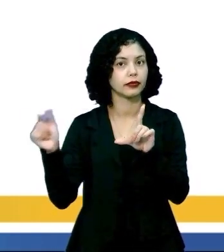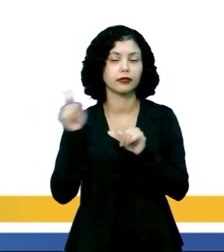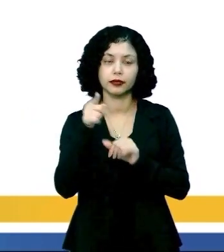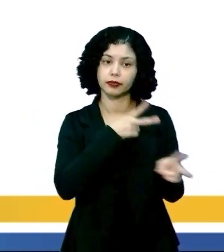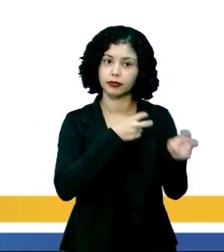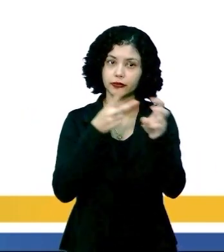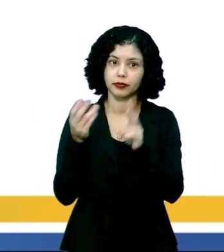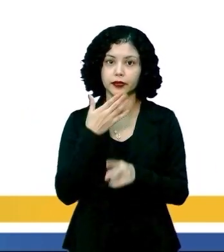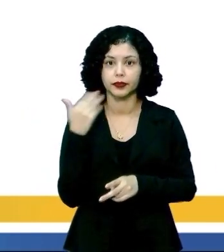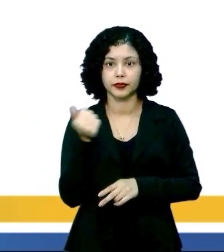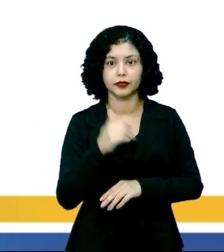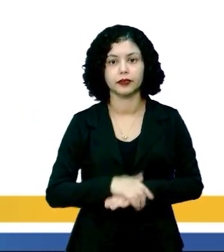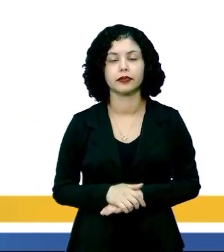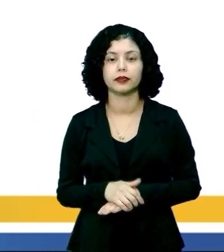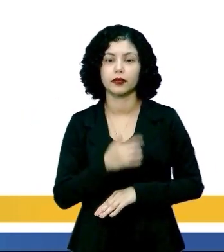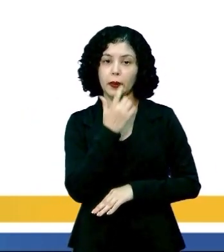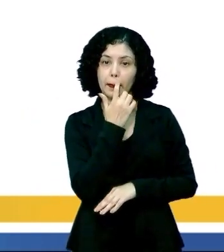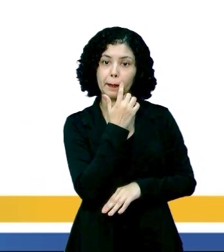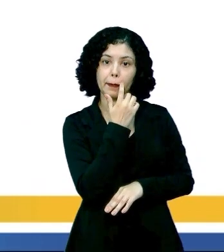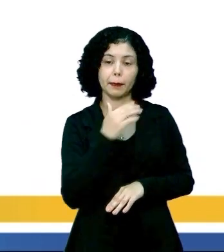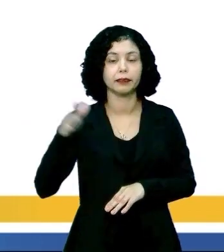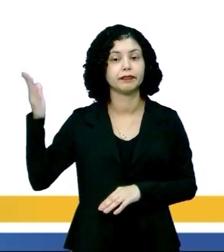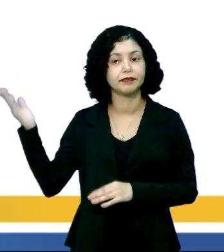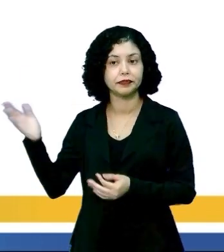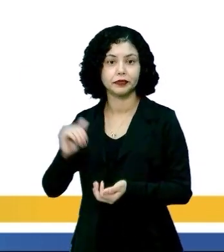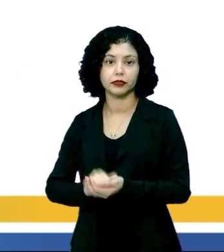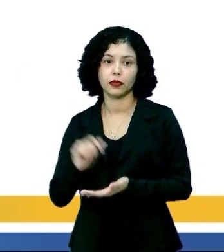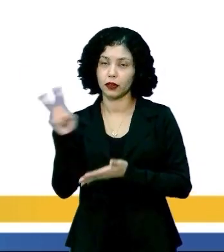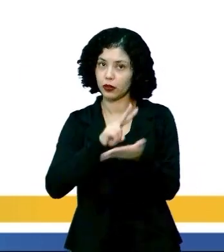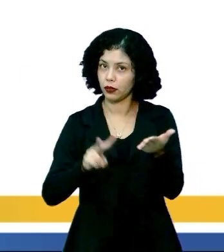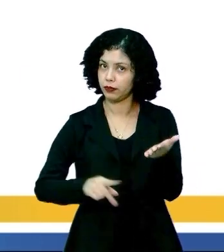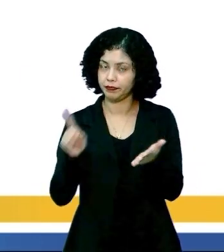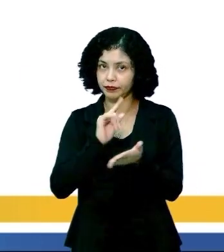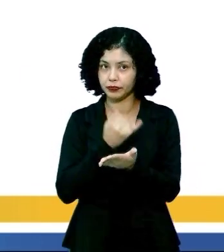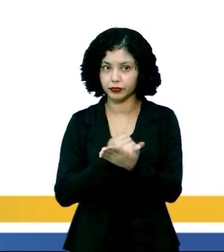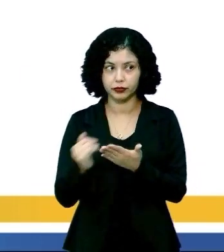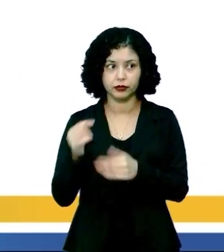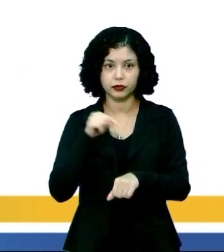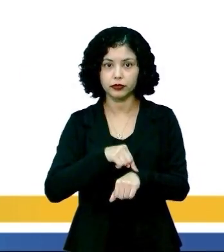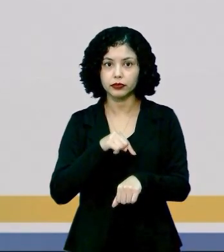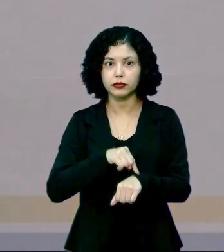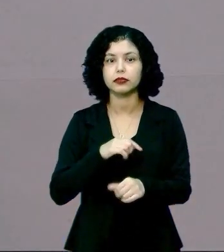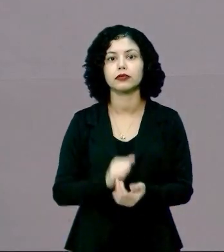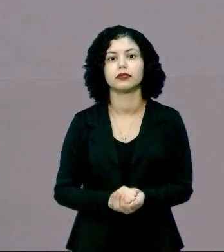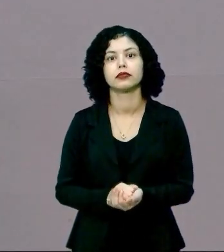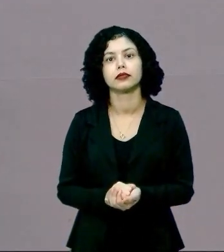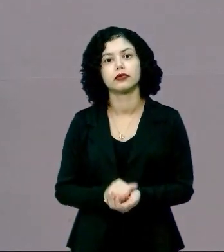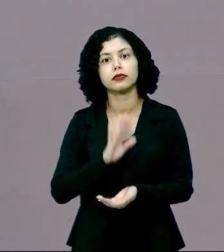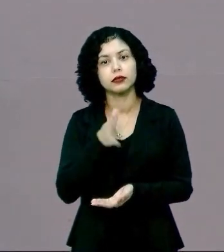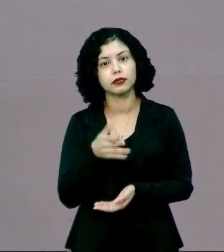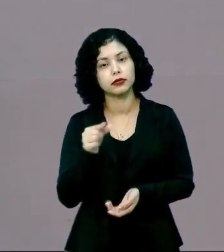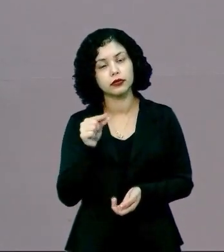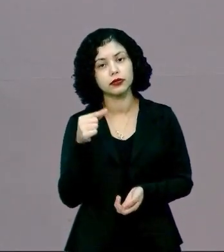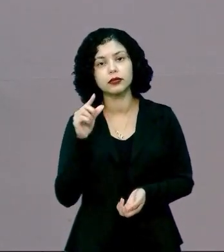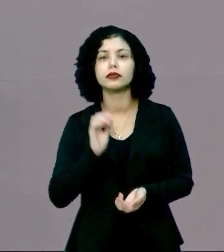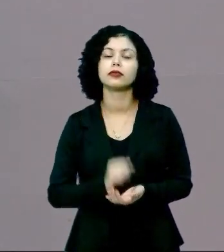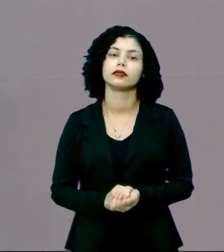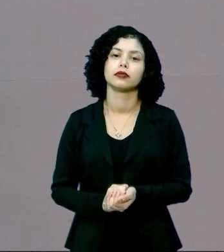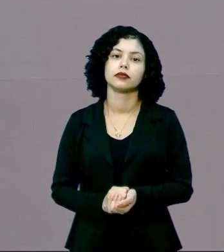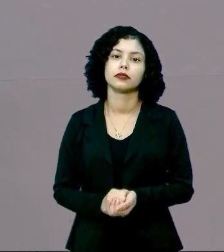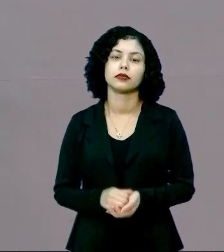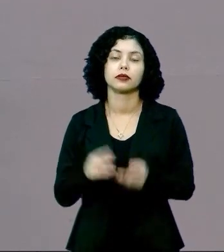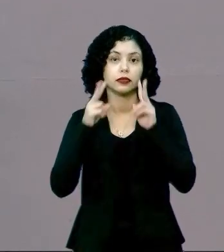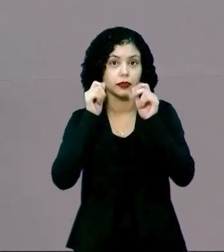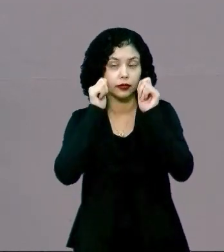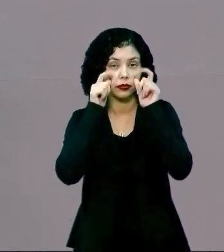vocês observem melhor. E aí, nesse caso aqui, eu não vou ler a introdução porque o nosso tempo ele já está um pouco curto e eu vou me